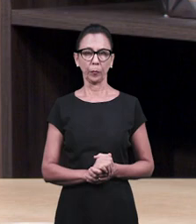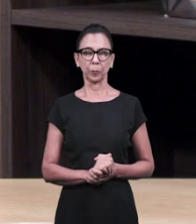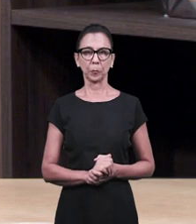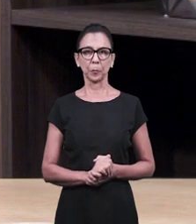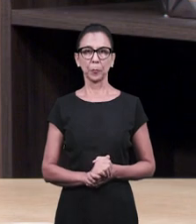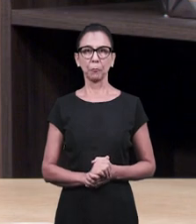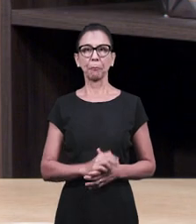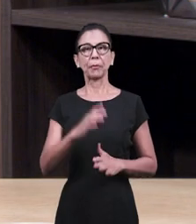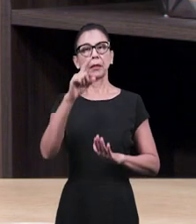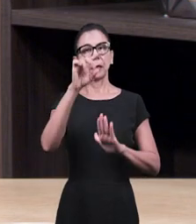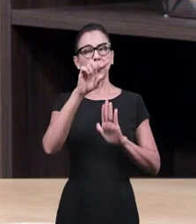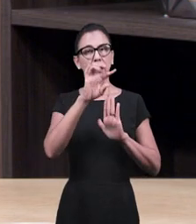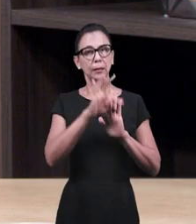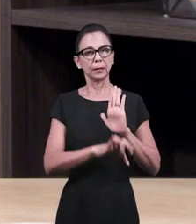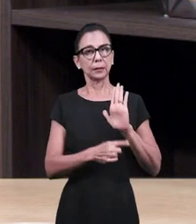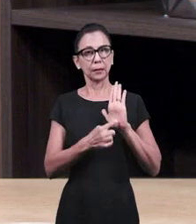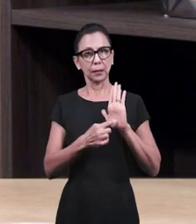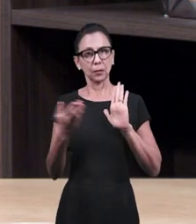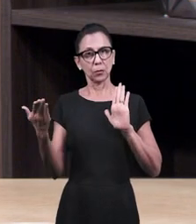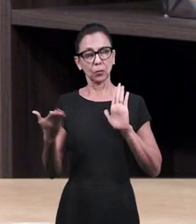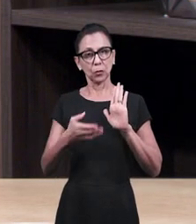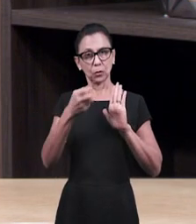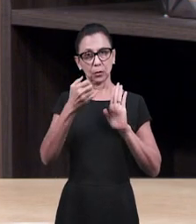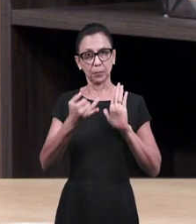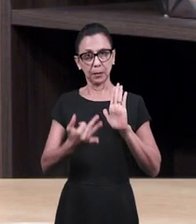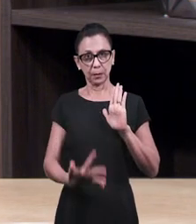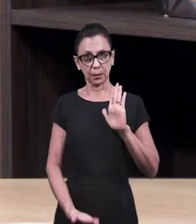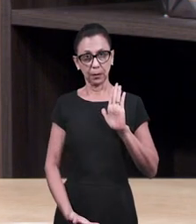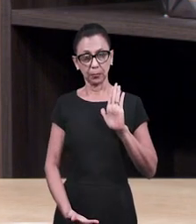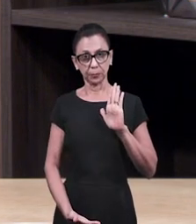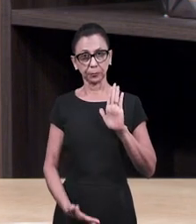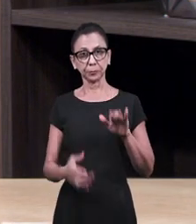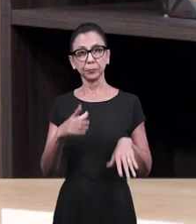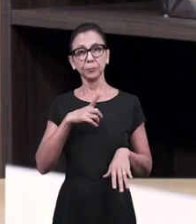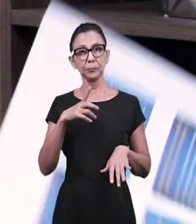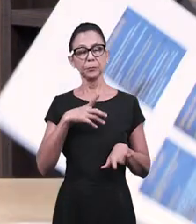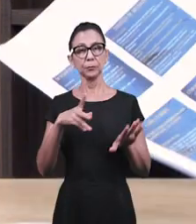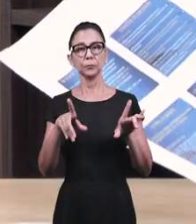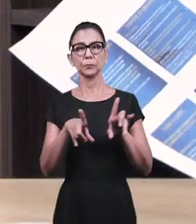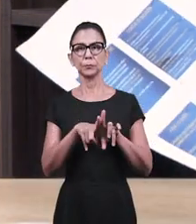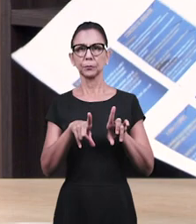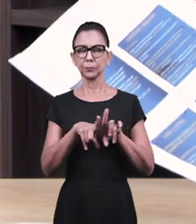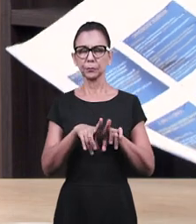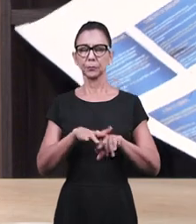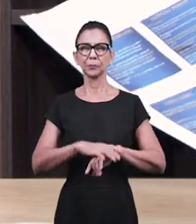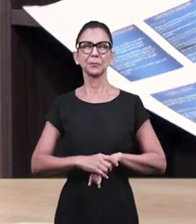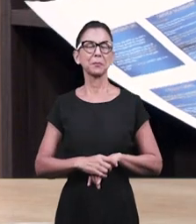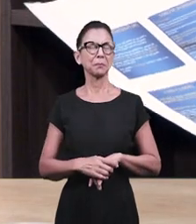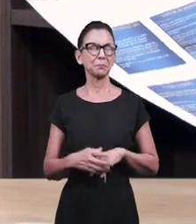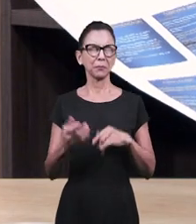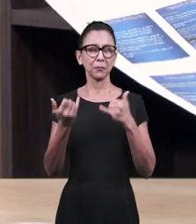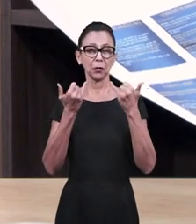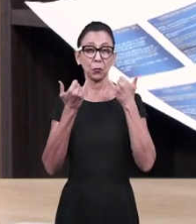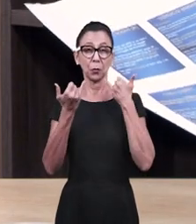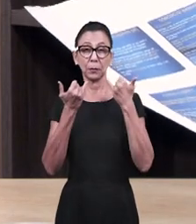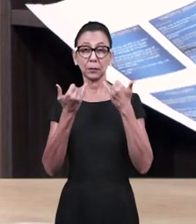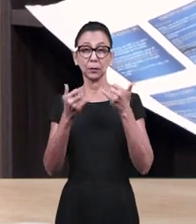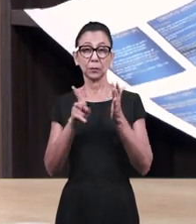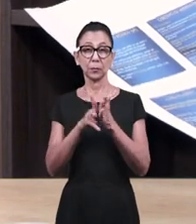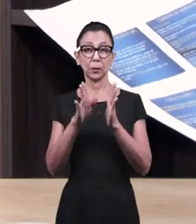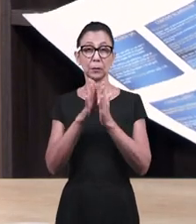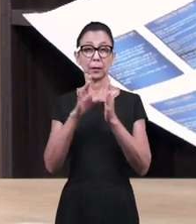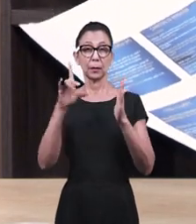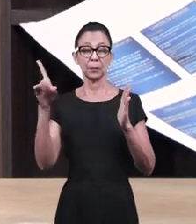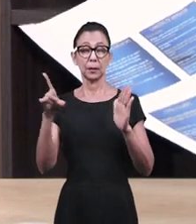que o pastor Antônio Carlos acabou de colocar, uma quantidade grande de informações da palavra de